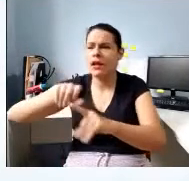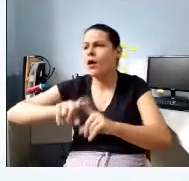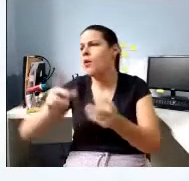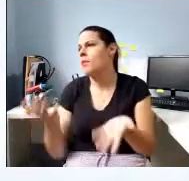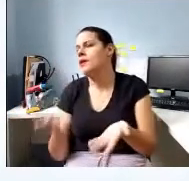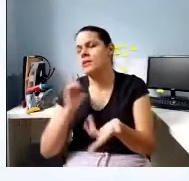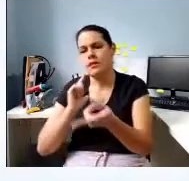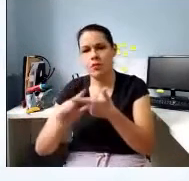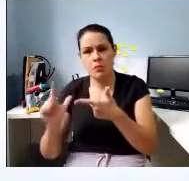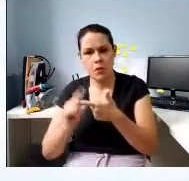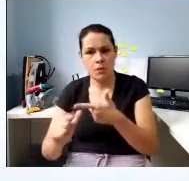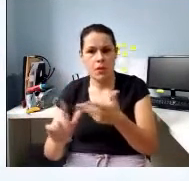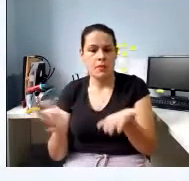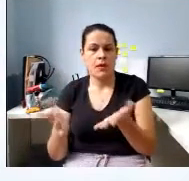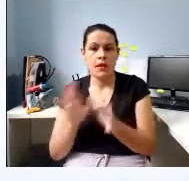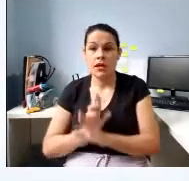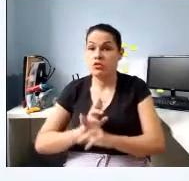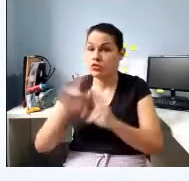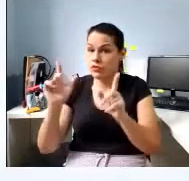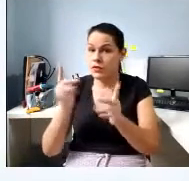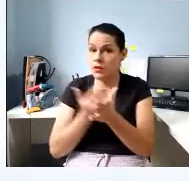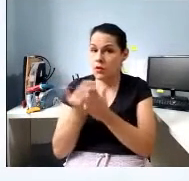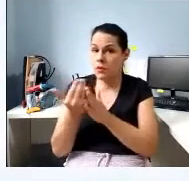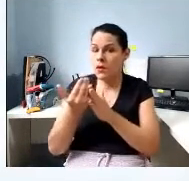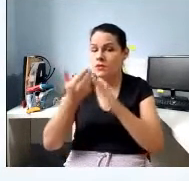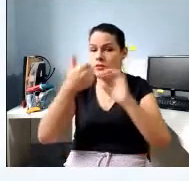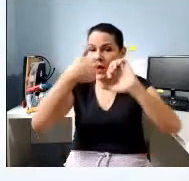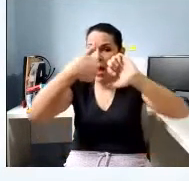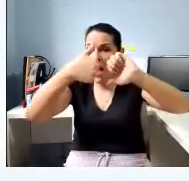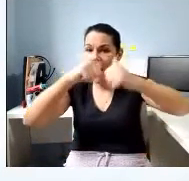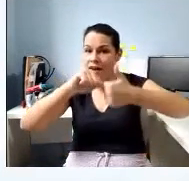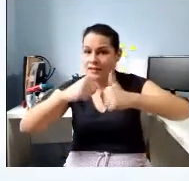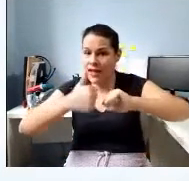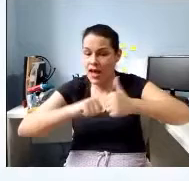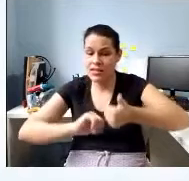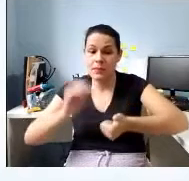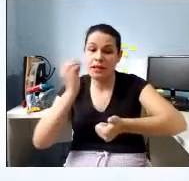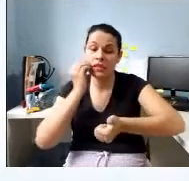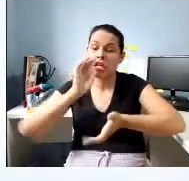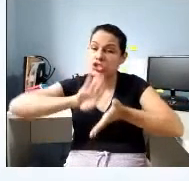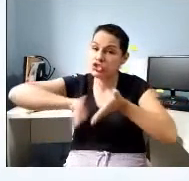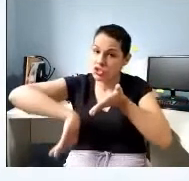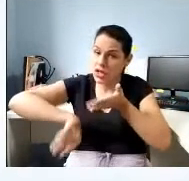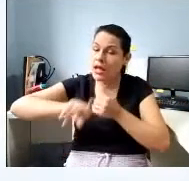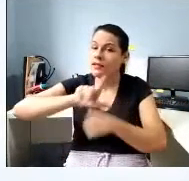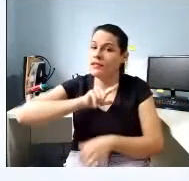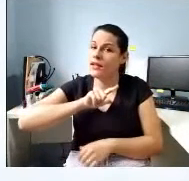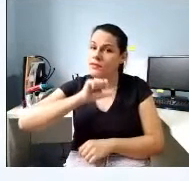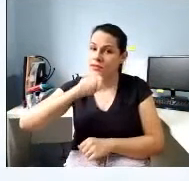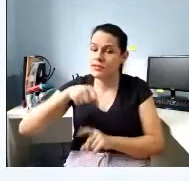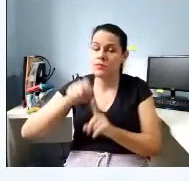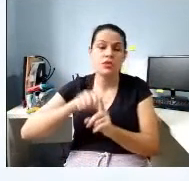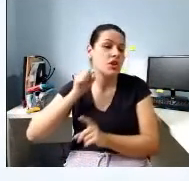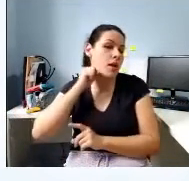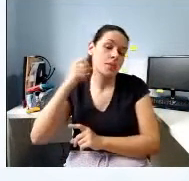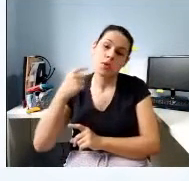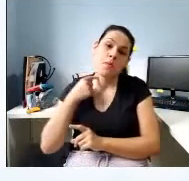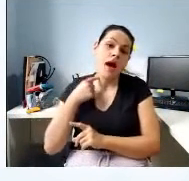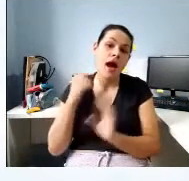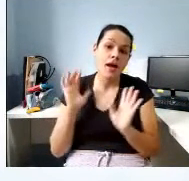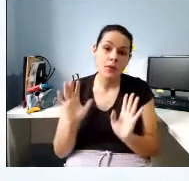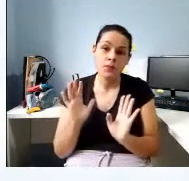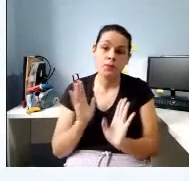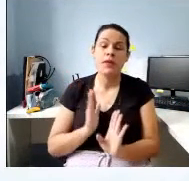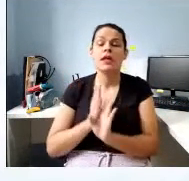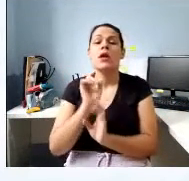isso questiona os resultados eleitorais, eles tentaram fazer isso. Né? Então, acho que, primeiro, quem ganhou